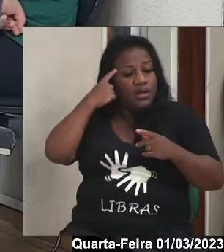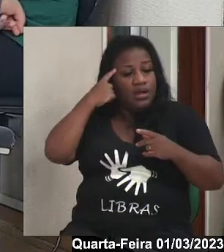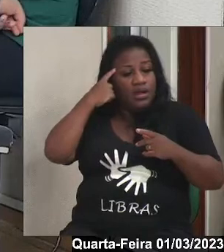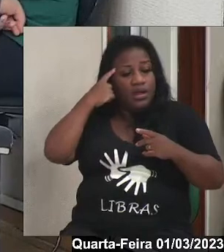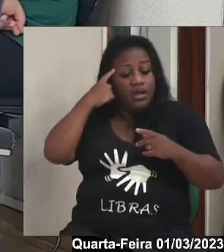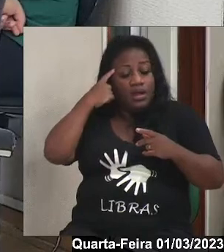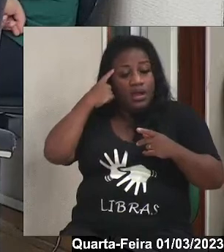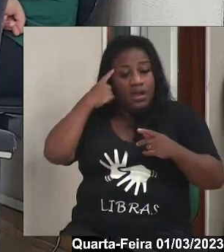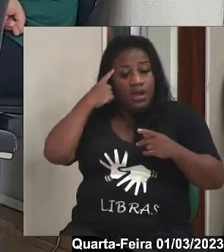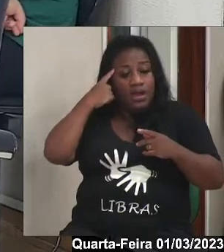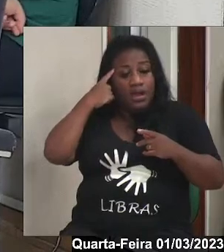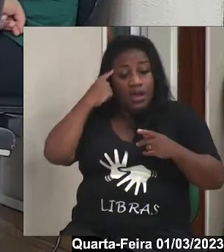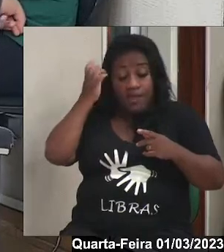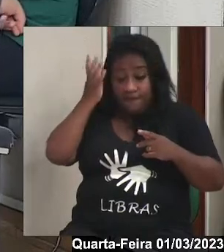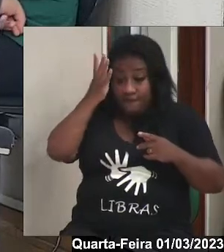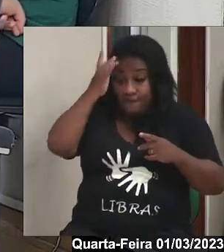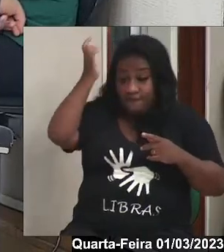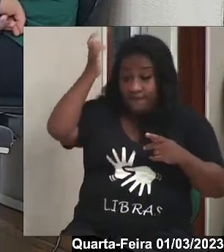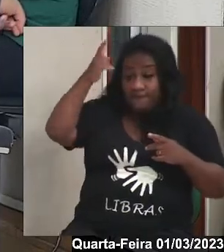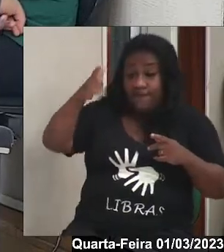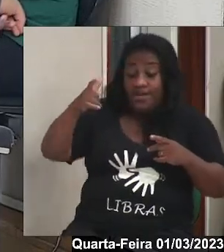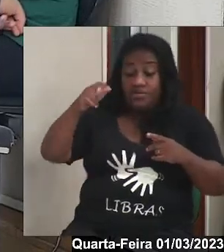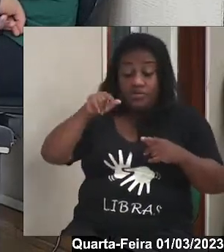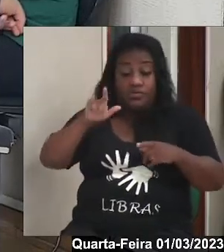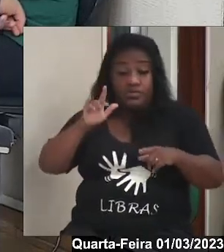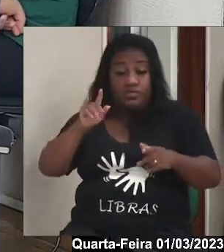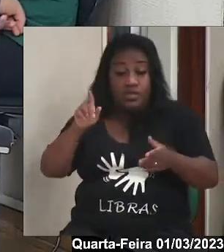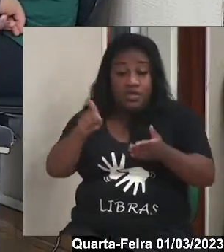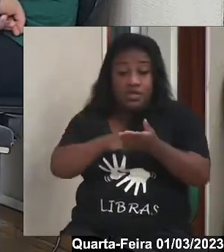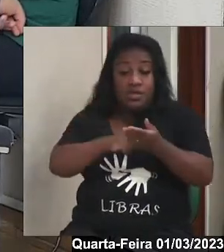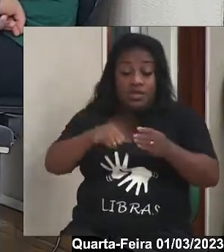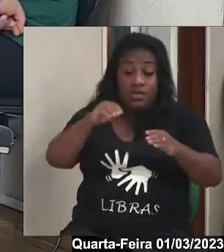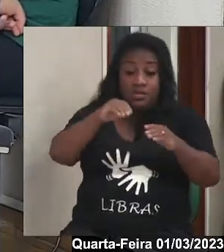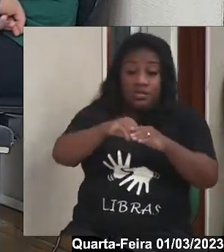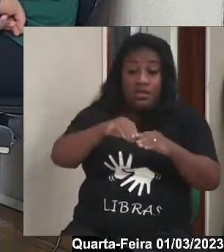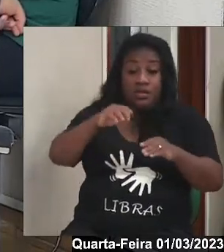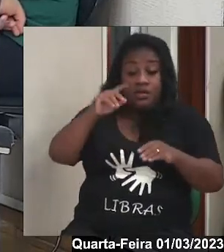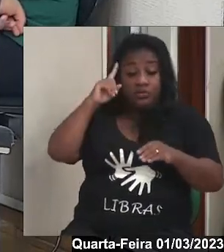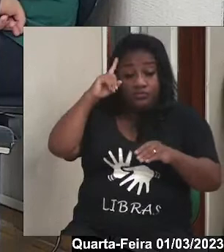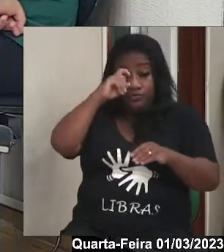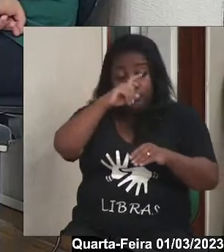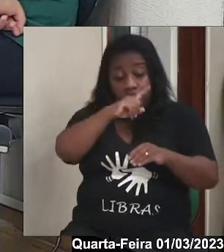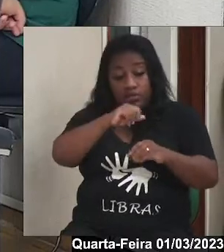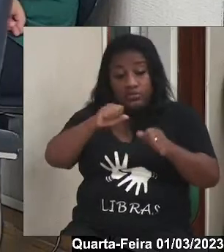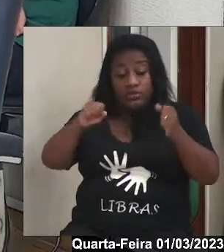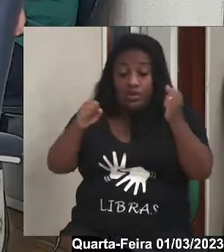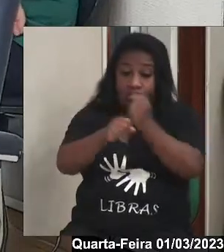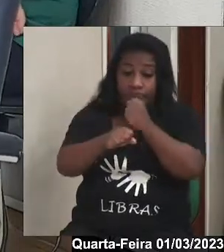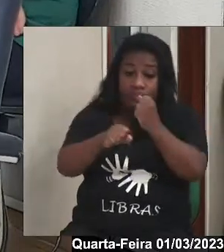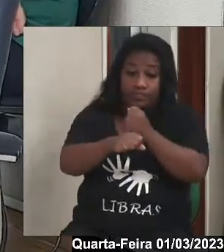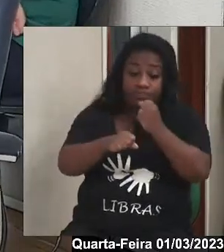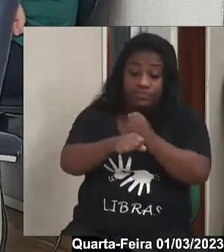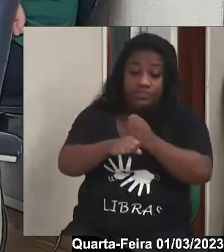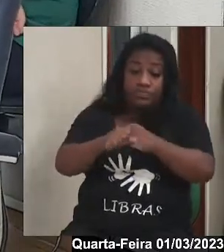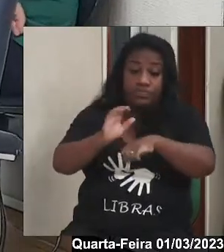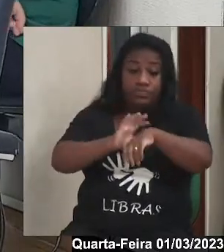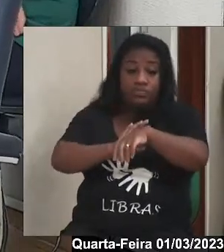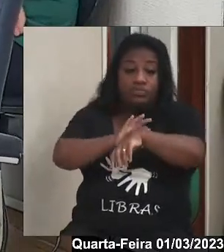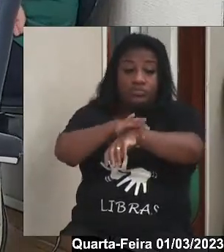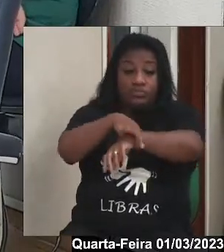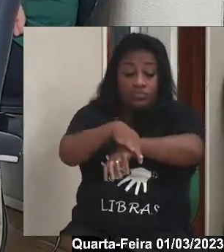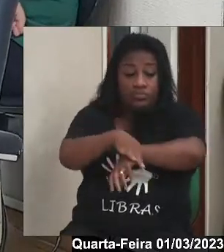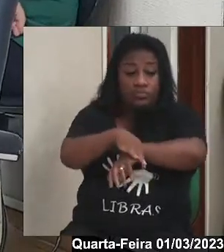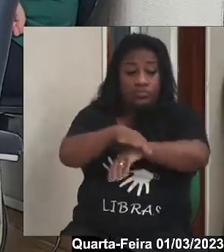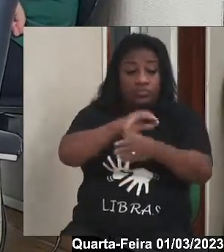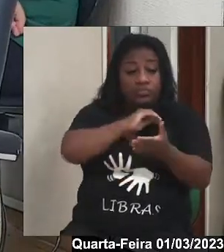votar aqui a favor dessa moção. O difícil é construir soluções de política pública de segurança. Eu quero ver agora se a gente vai